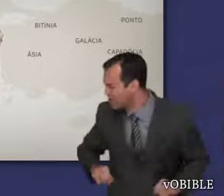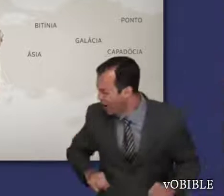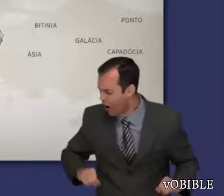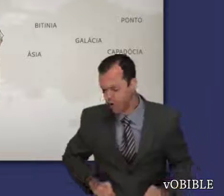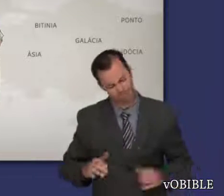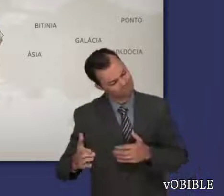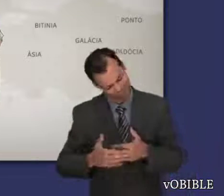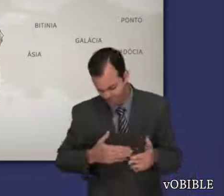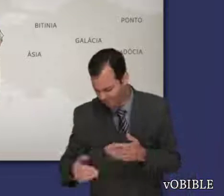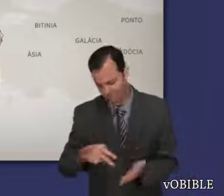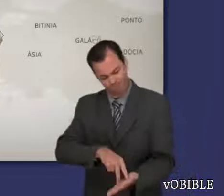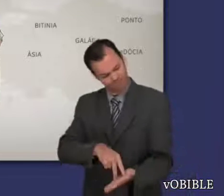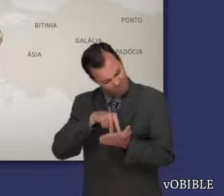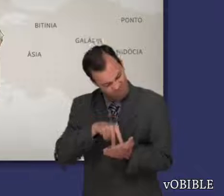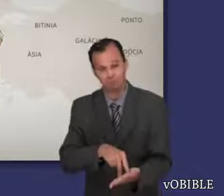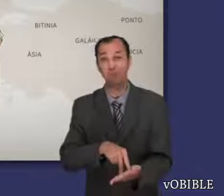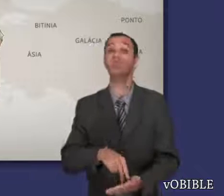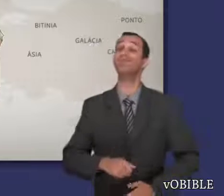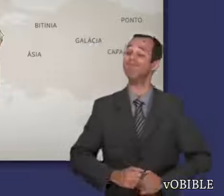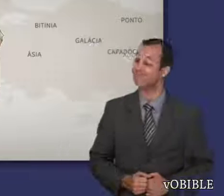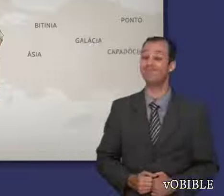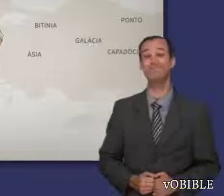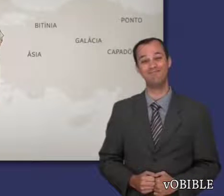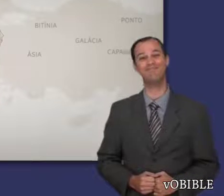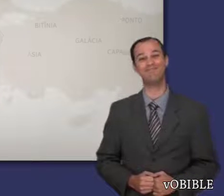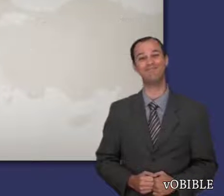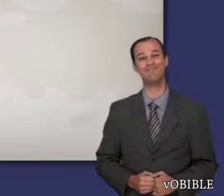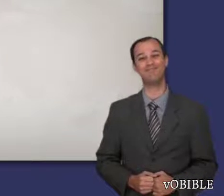Esses irmãos estavam passando por muitas provações.